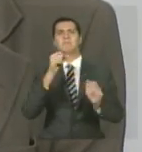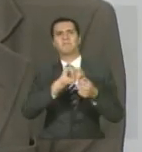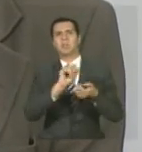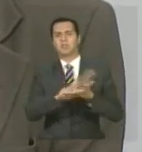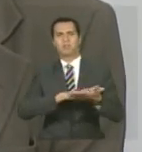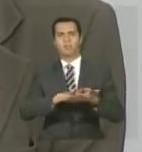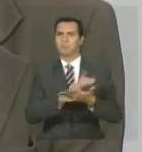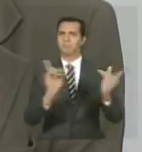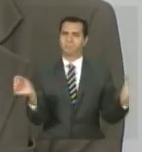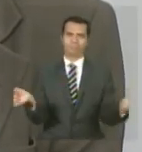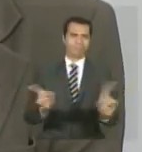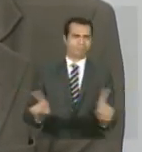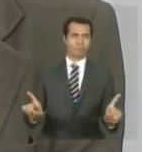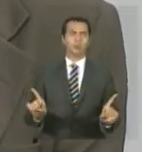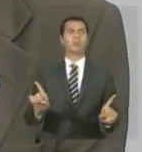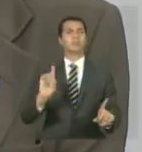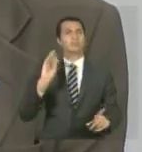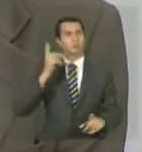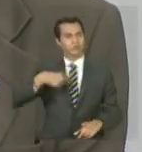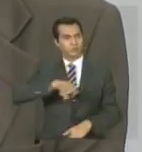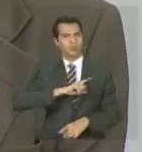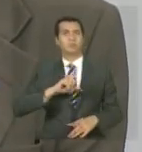Nós temos consequências sérias.